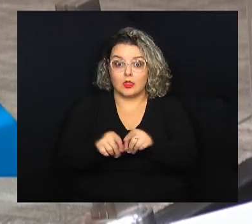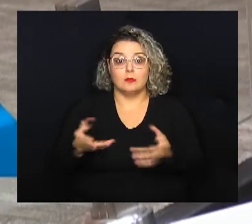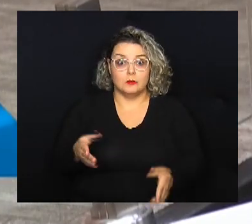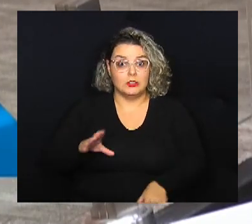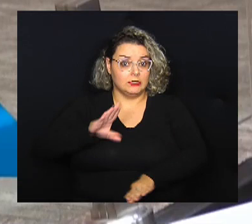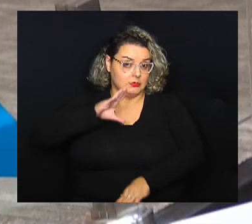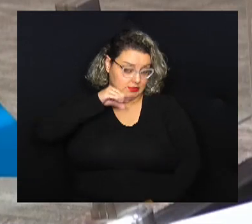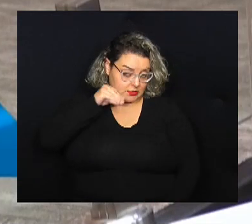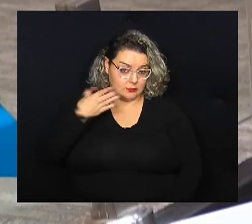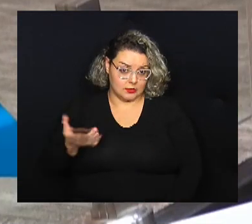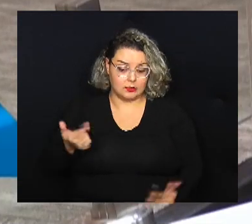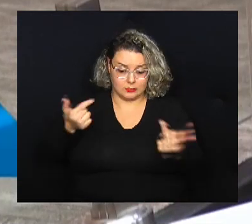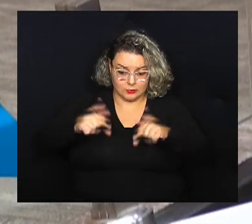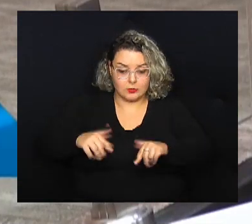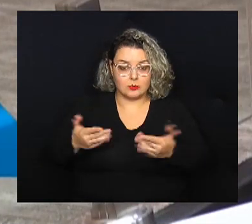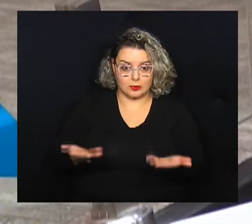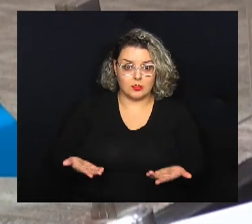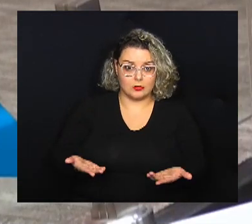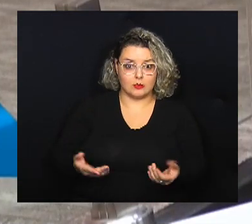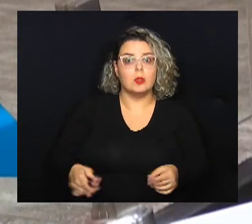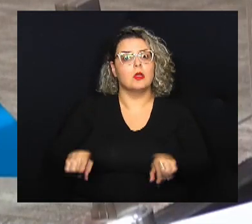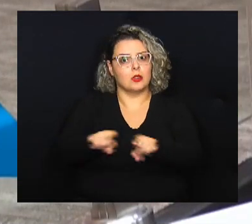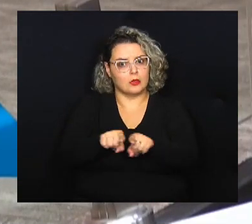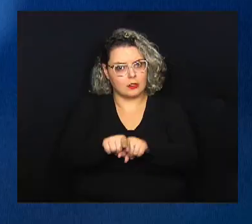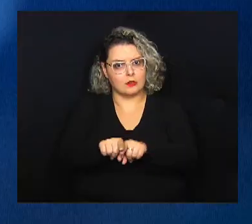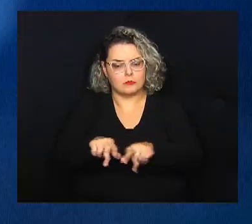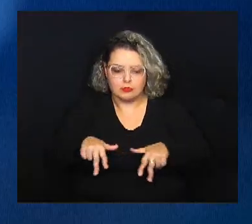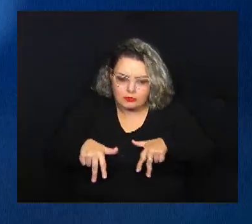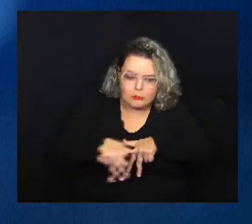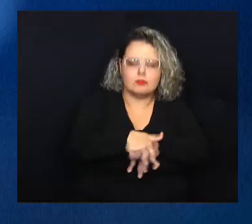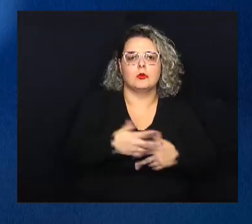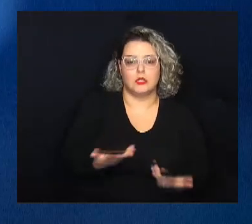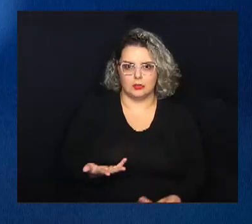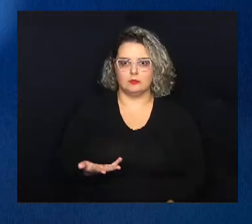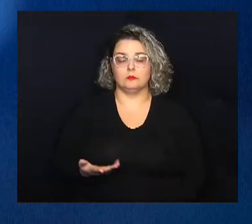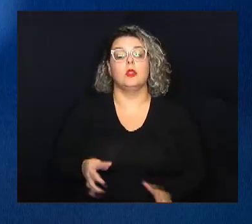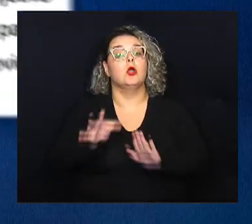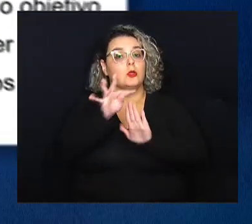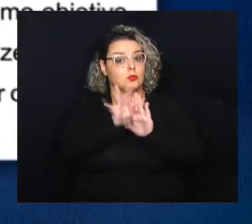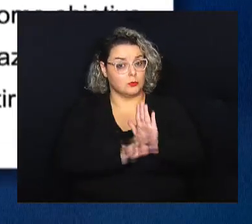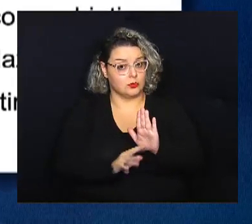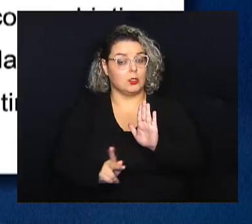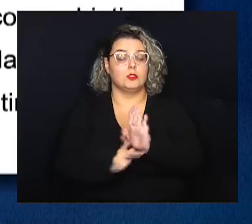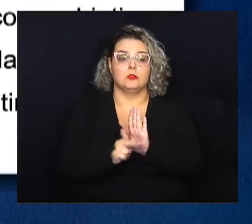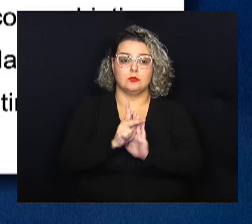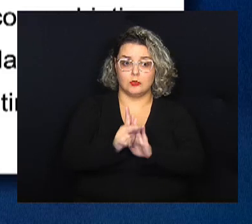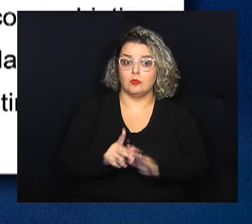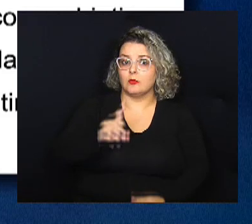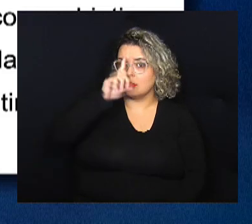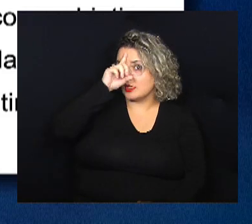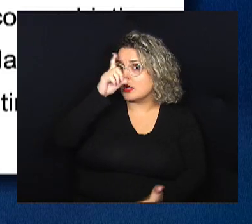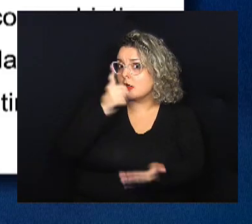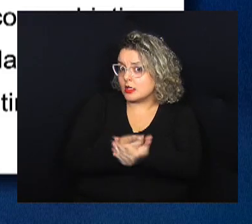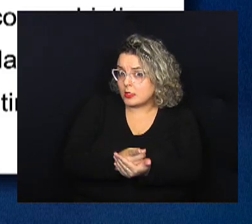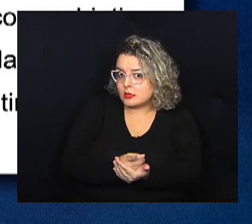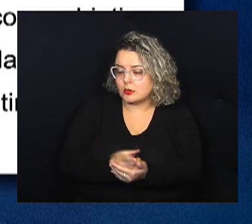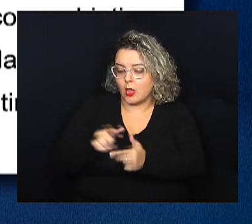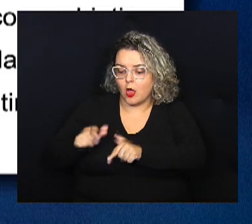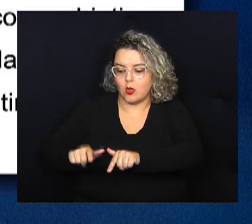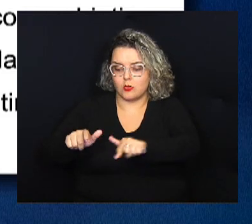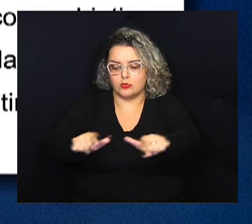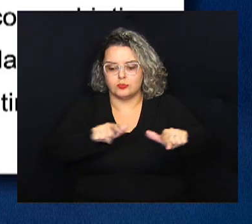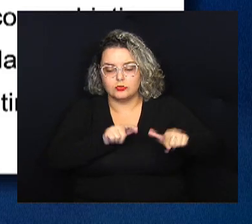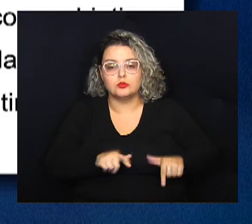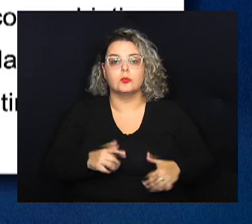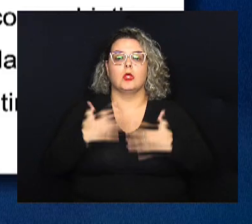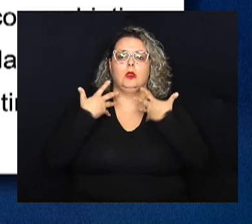funcionário dessa localidade, que ele também tome iniciativa. No texto do projeto ficou determinado que os locais que